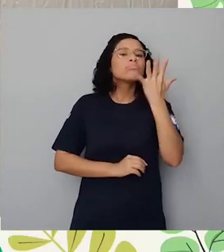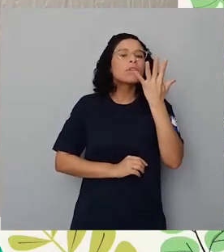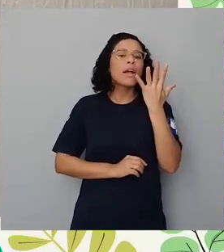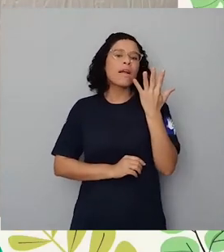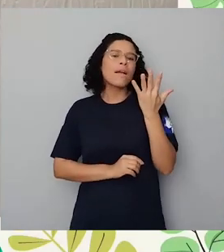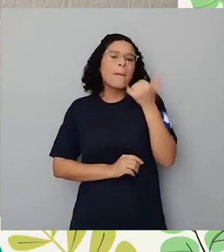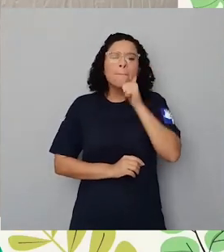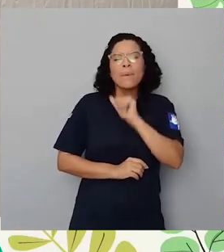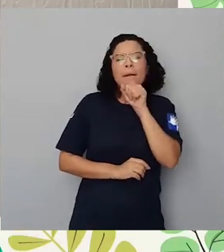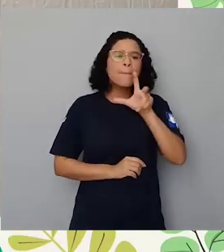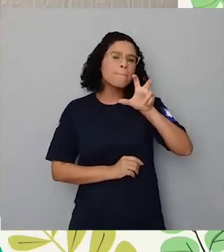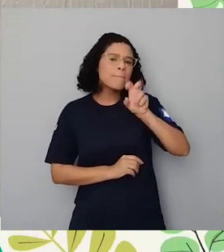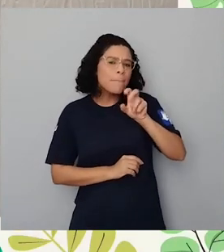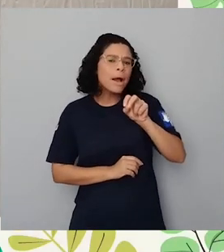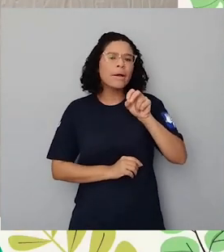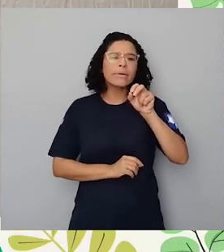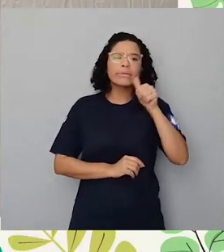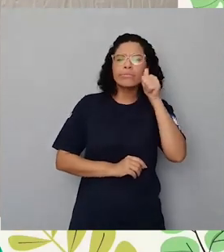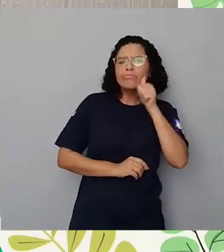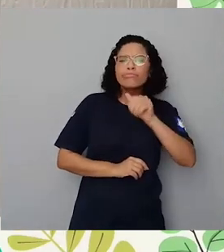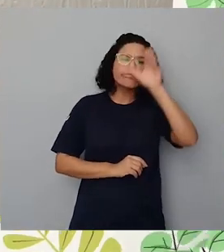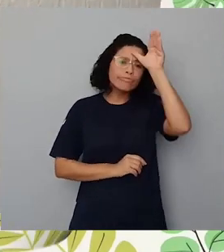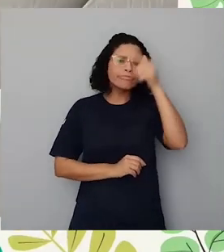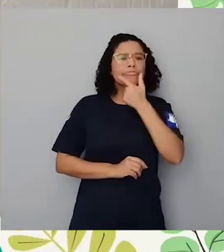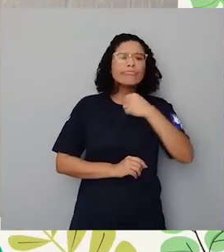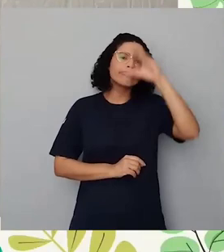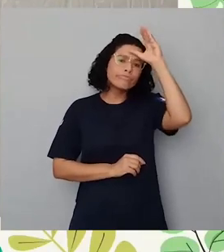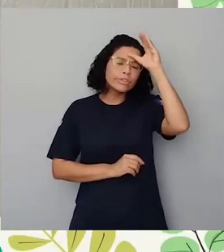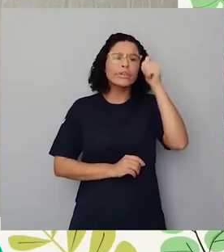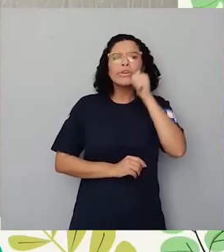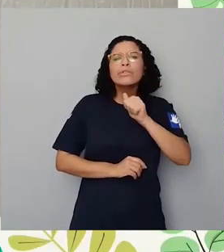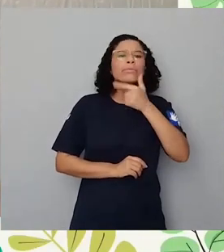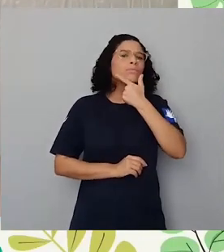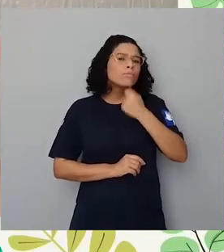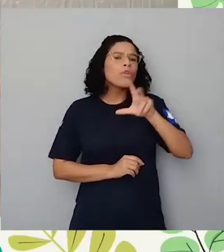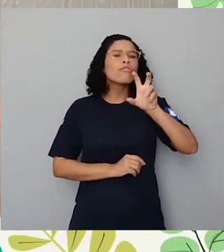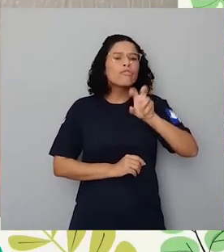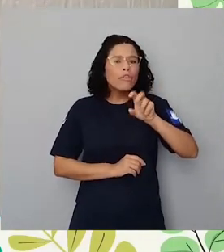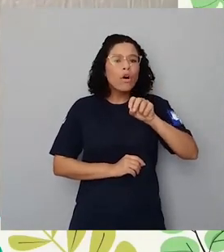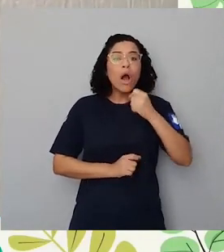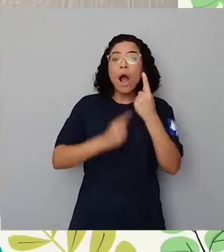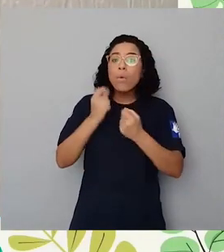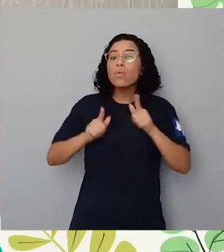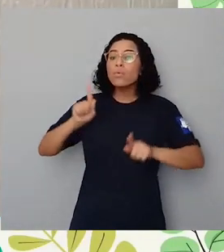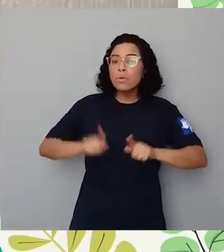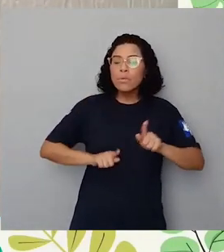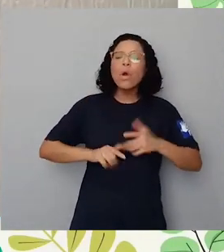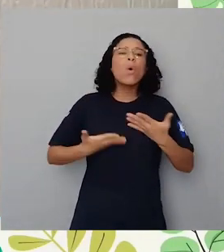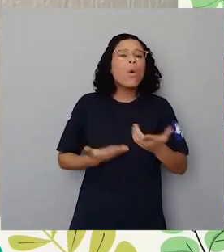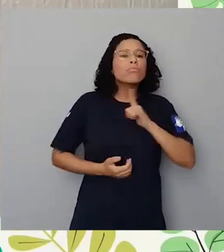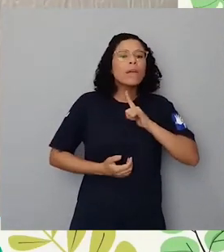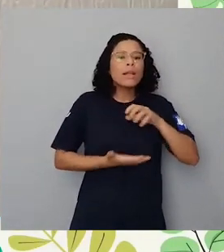irmãs, meus tios, avós e alguns primos. Quando existe um monte de casas juntas,